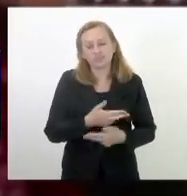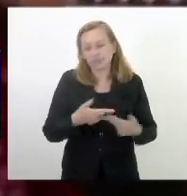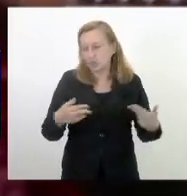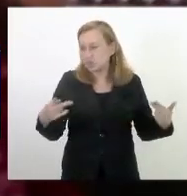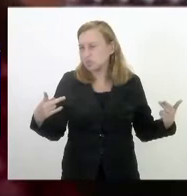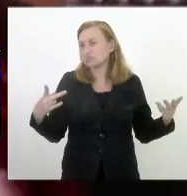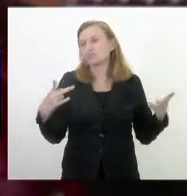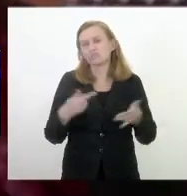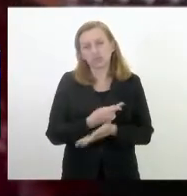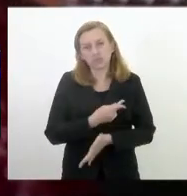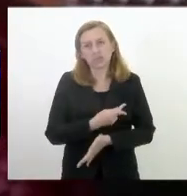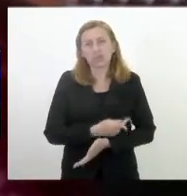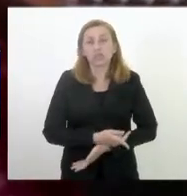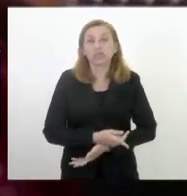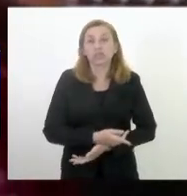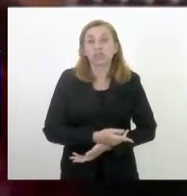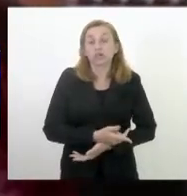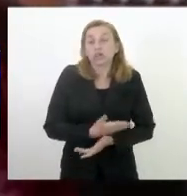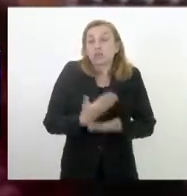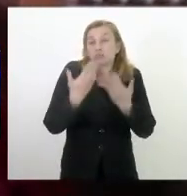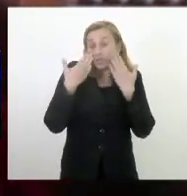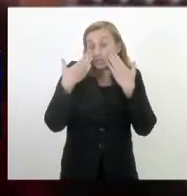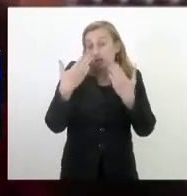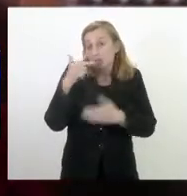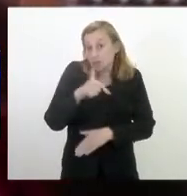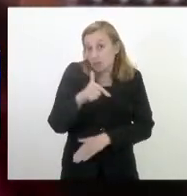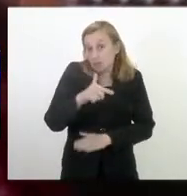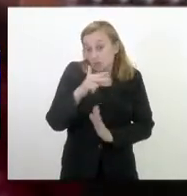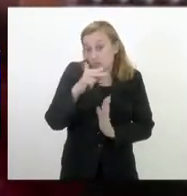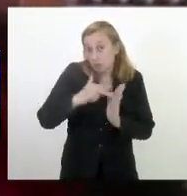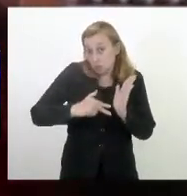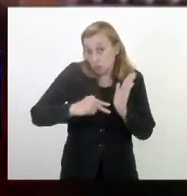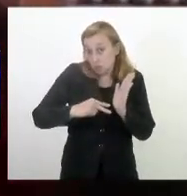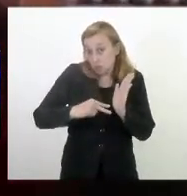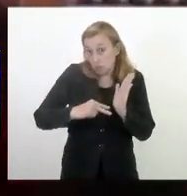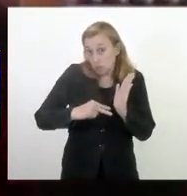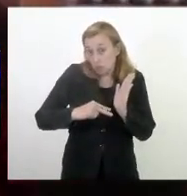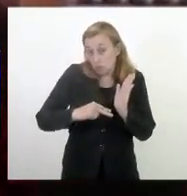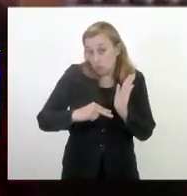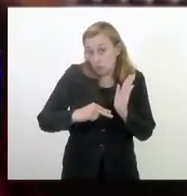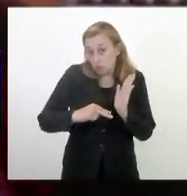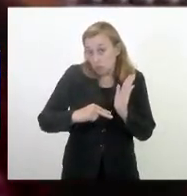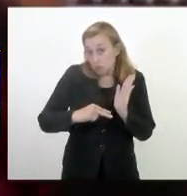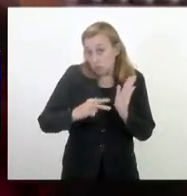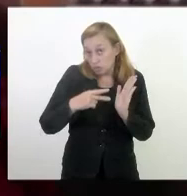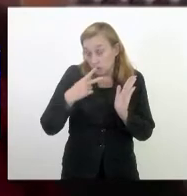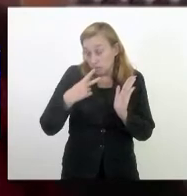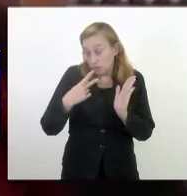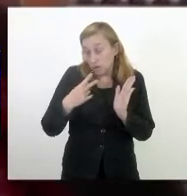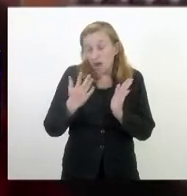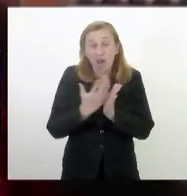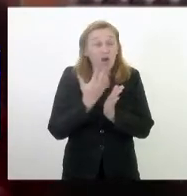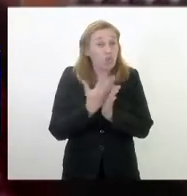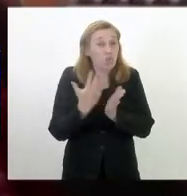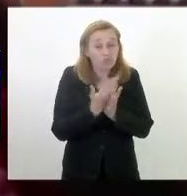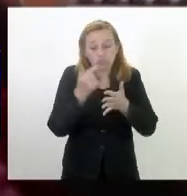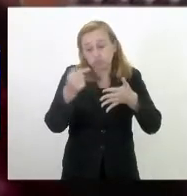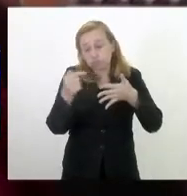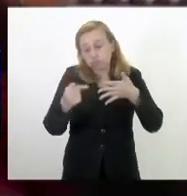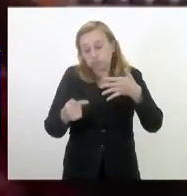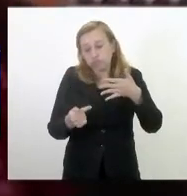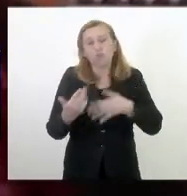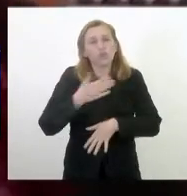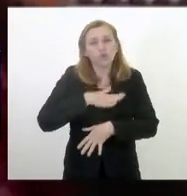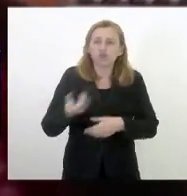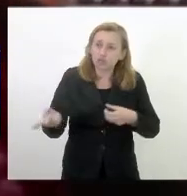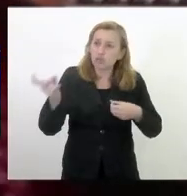acontecendo. Eu apresentei aqui na leitura do nosso parecer alguns pontos e eu gostaria de